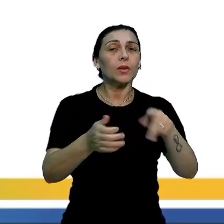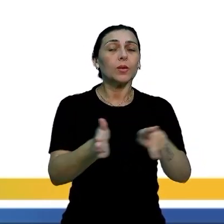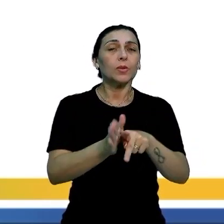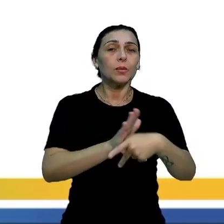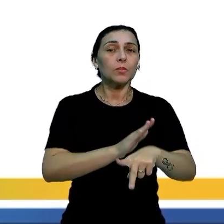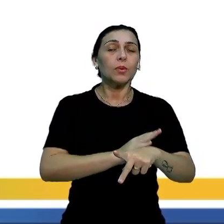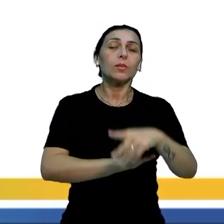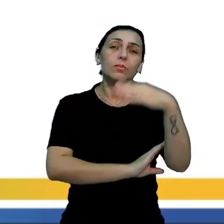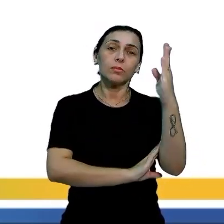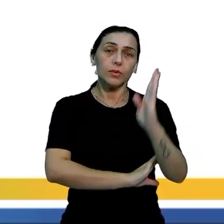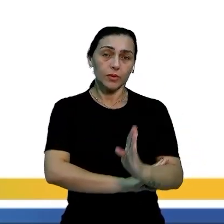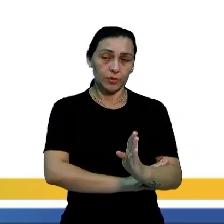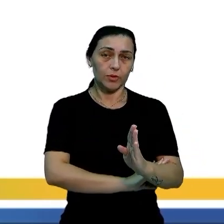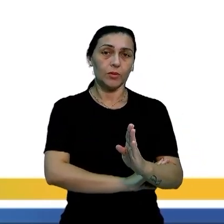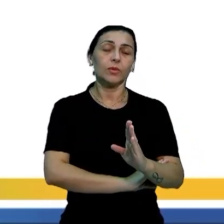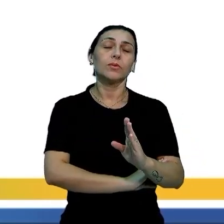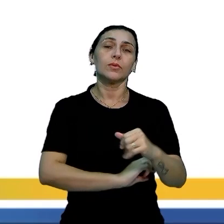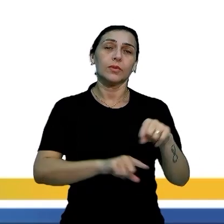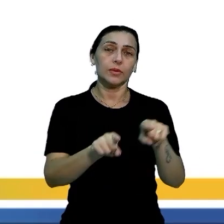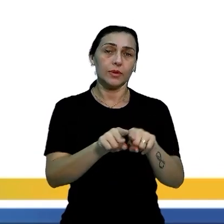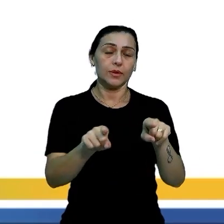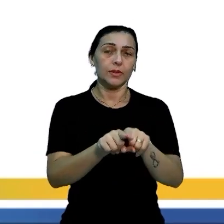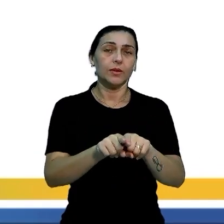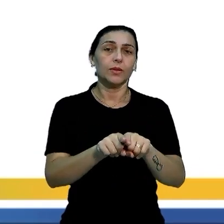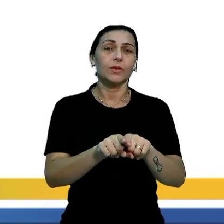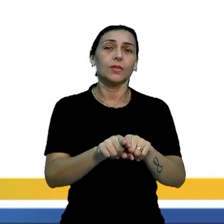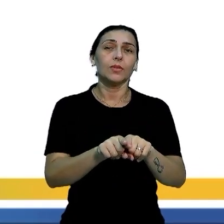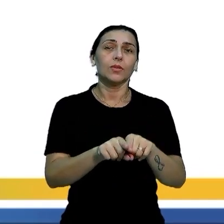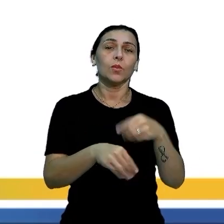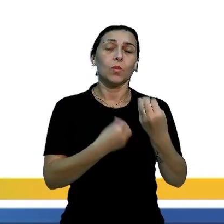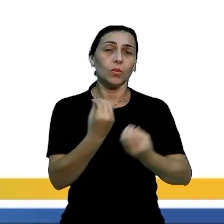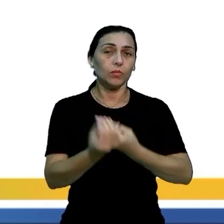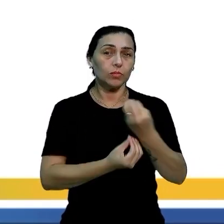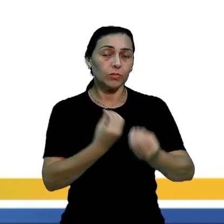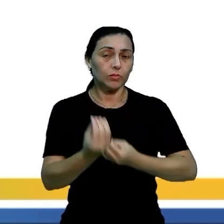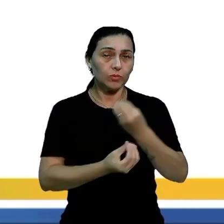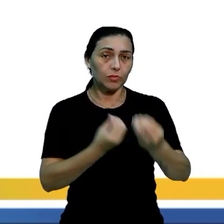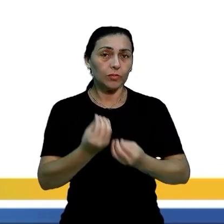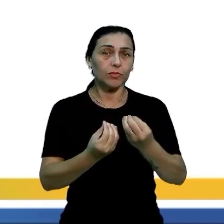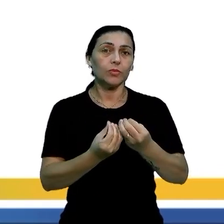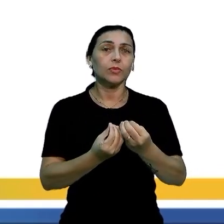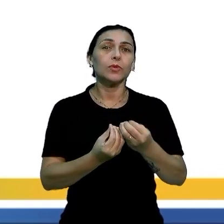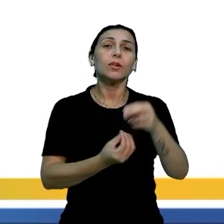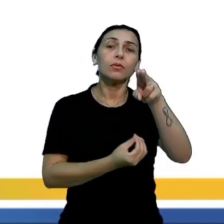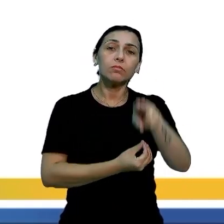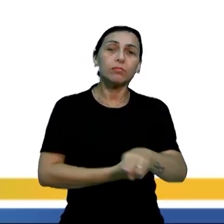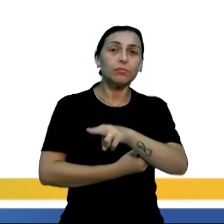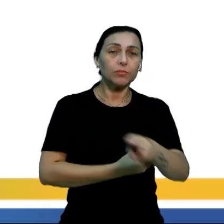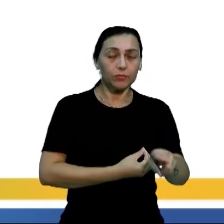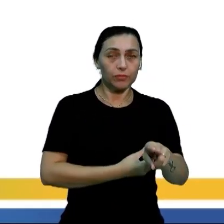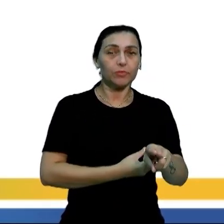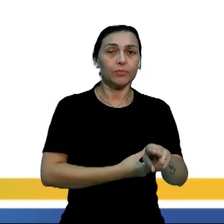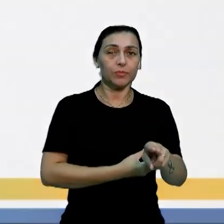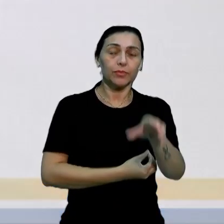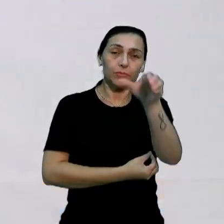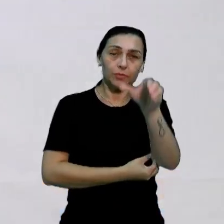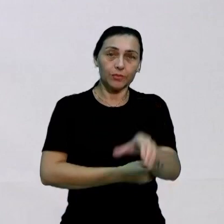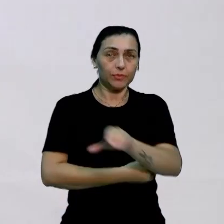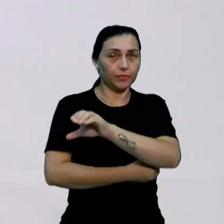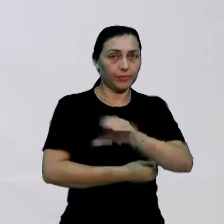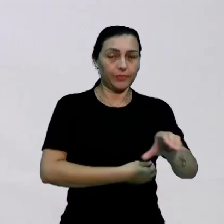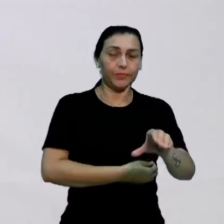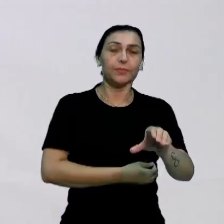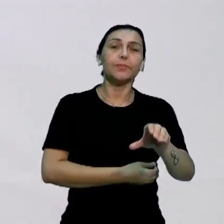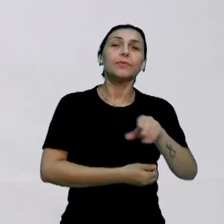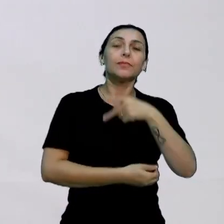brasileiro ou sobre o Brasil, informativos ou de cunho de catequizante. E aí, nós